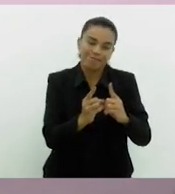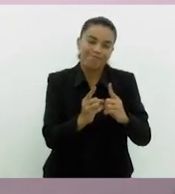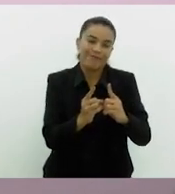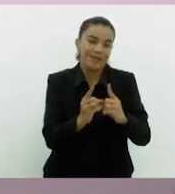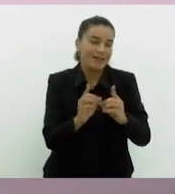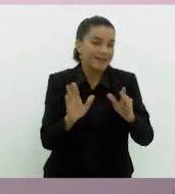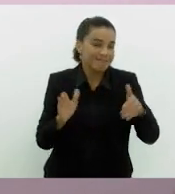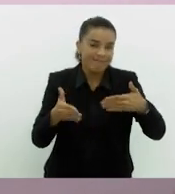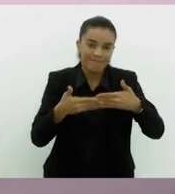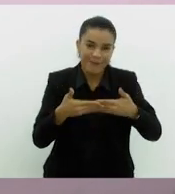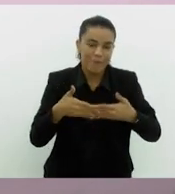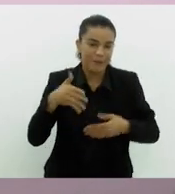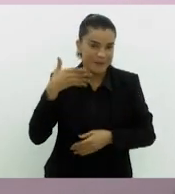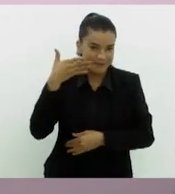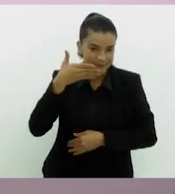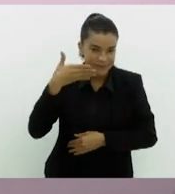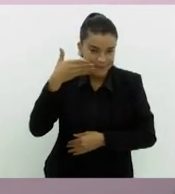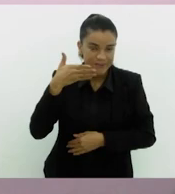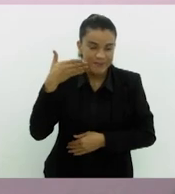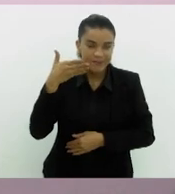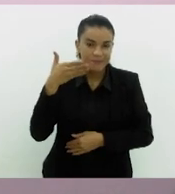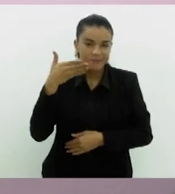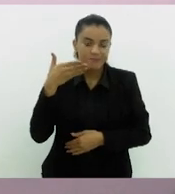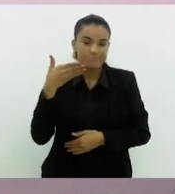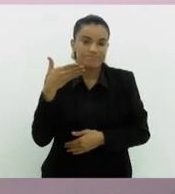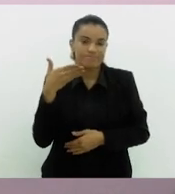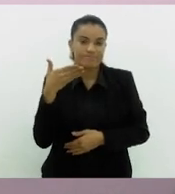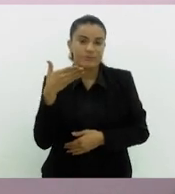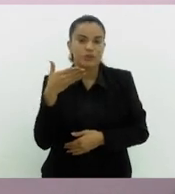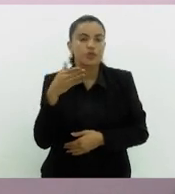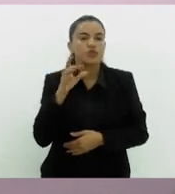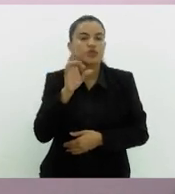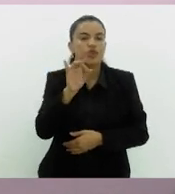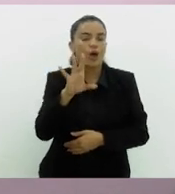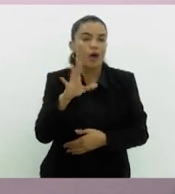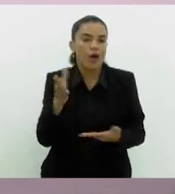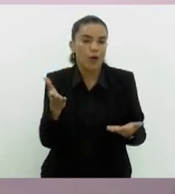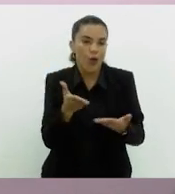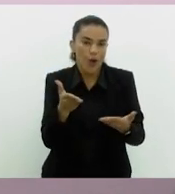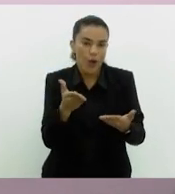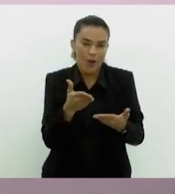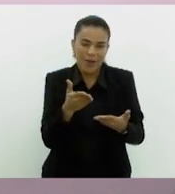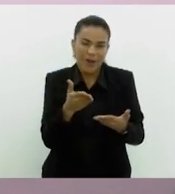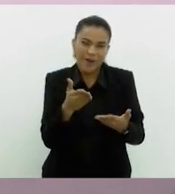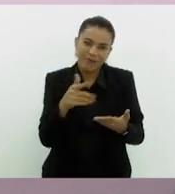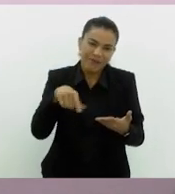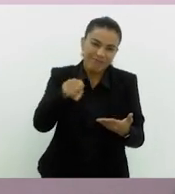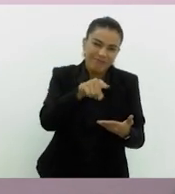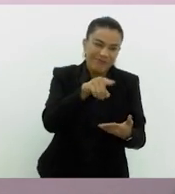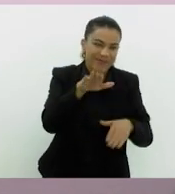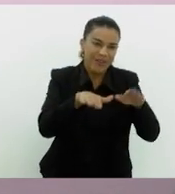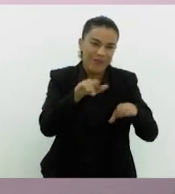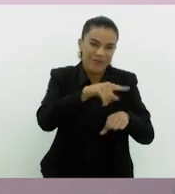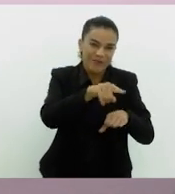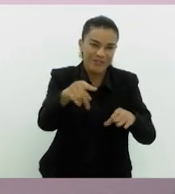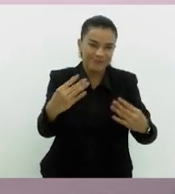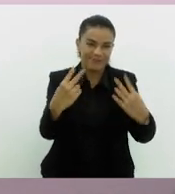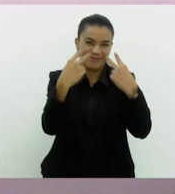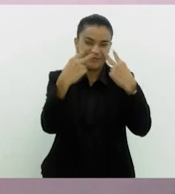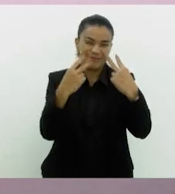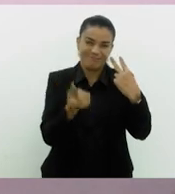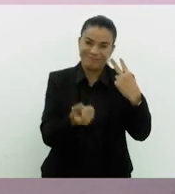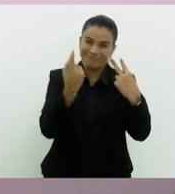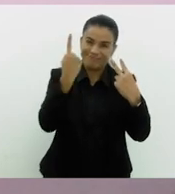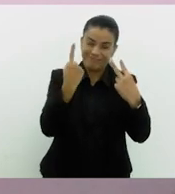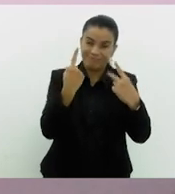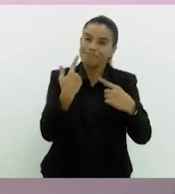terminar dizendo que eu queria fazer uma ligação que vai parecer um pouco estranha, mas eu queria